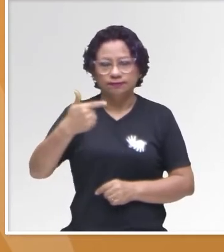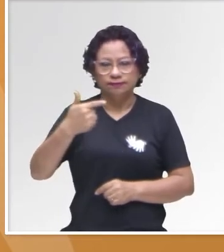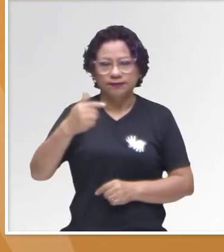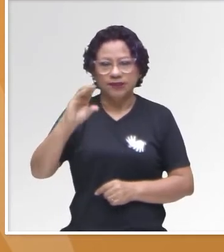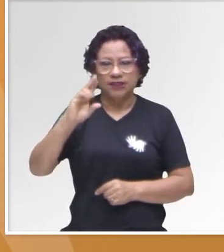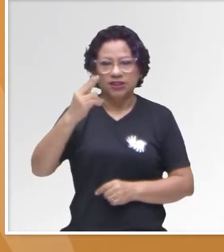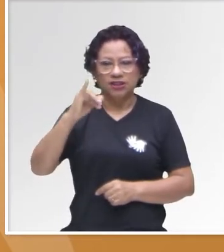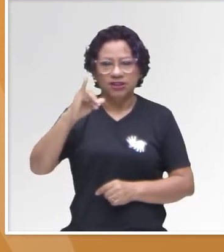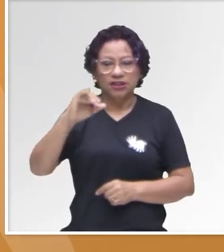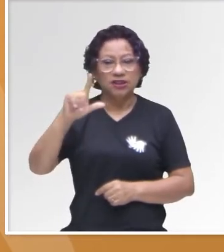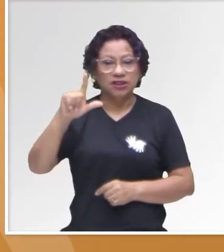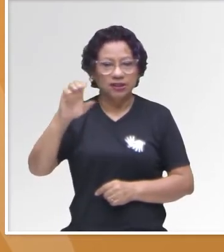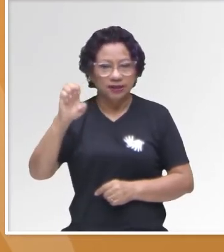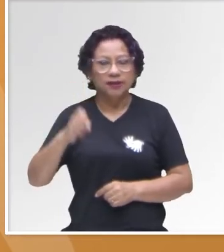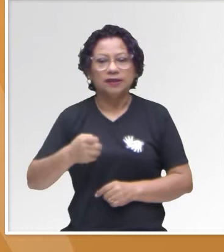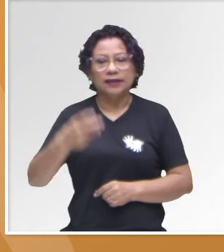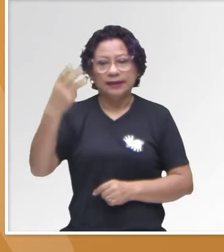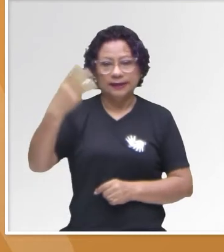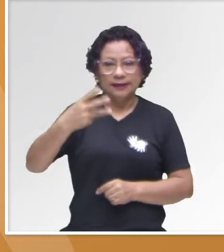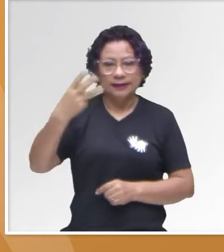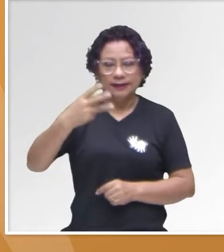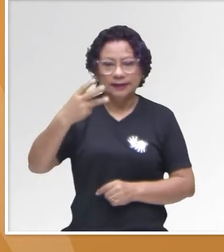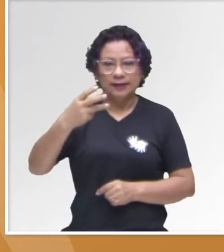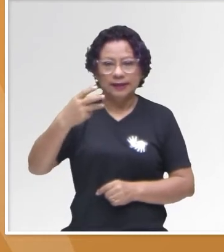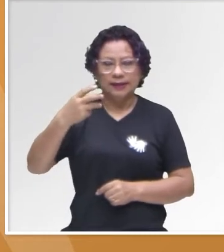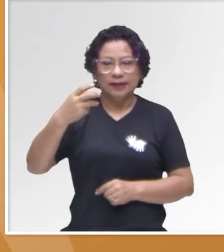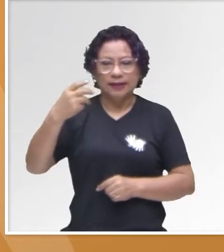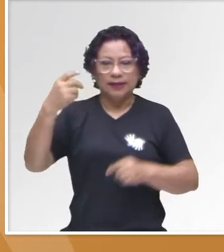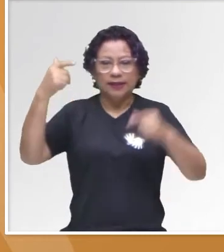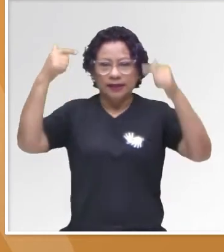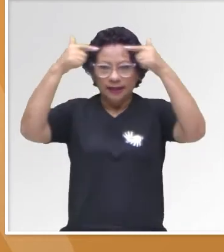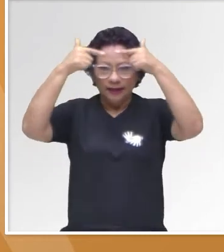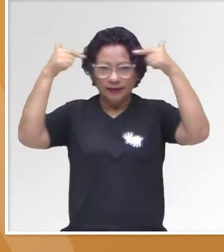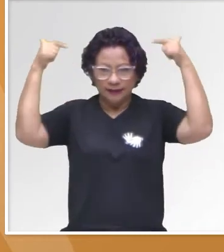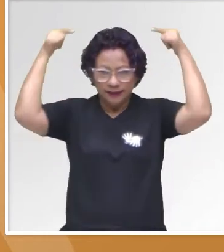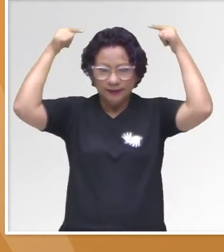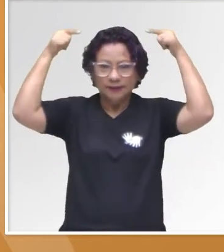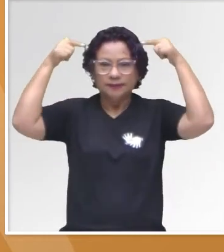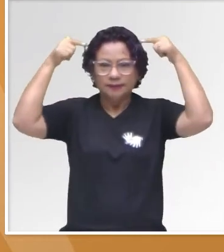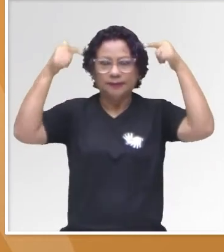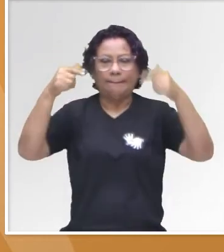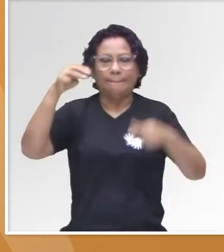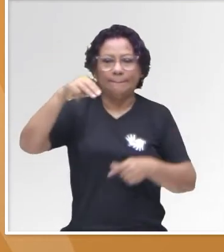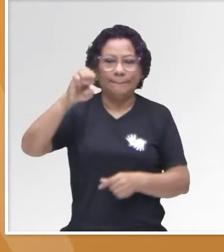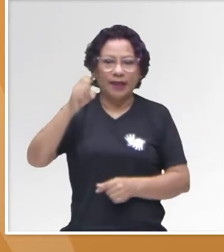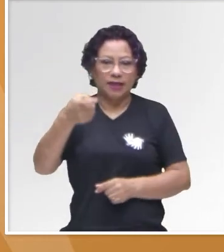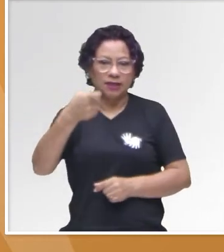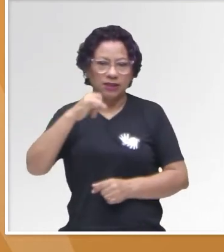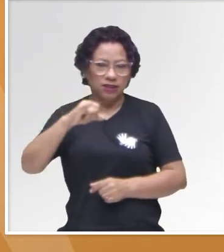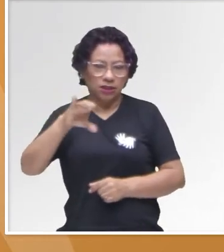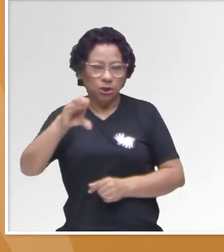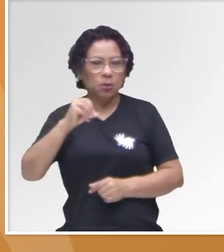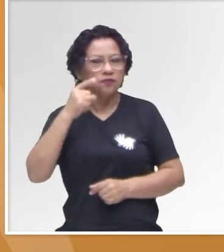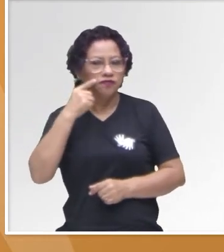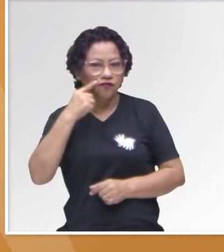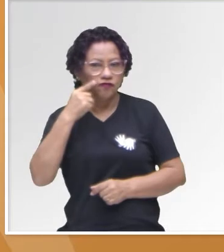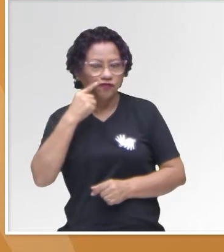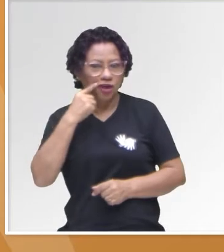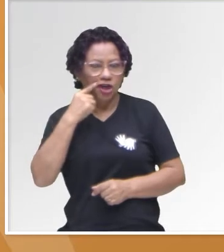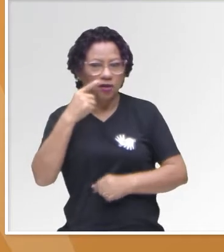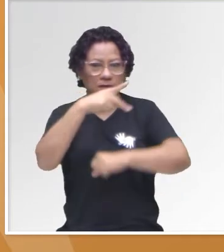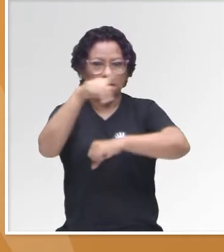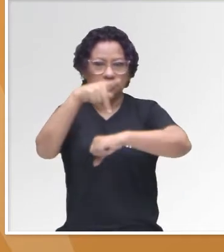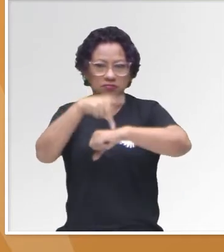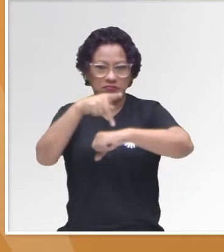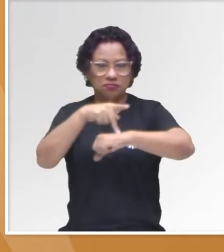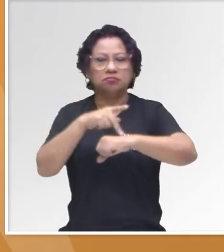a capital do México. Se a gente olhar essas imagens, a gente percebe que são lugares, né, bastante